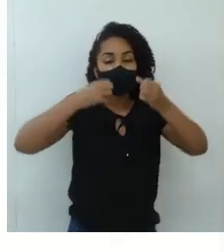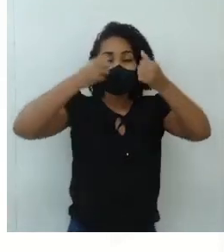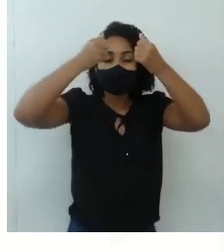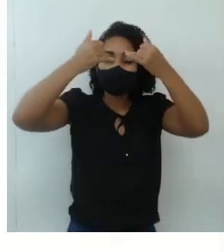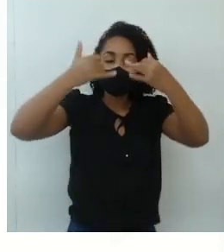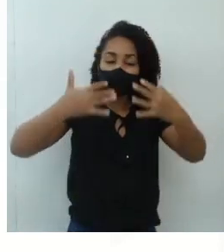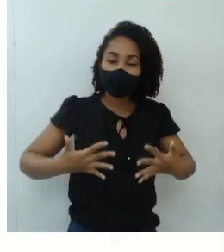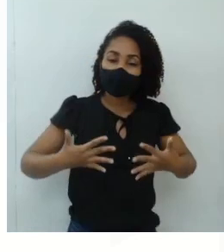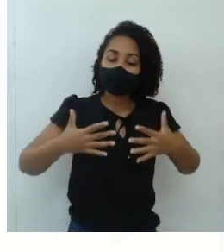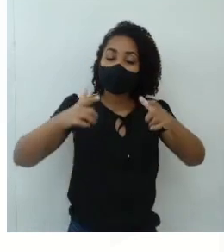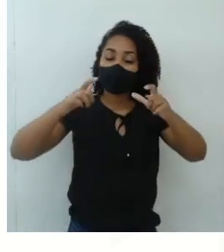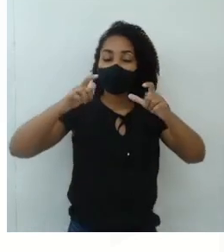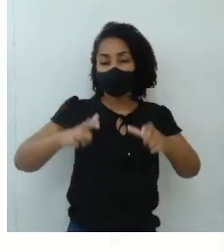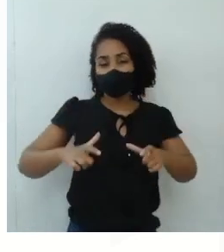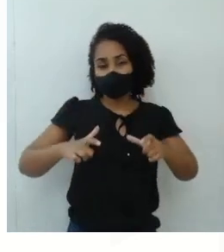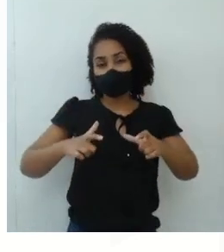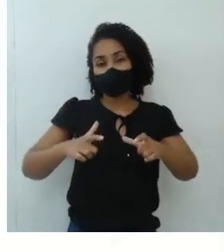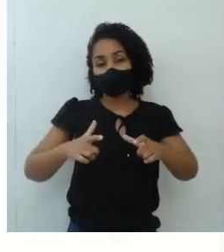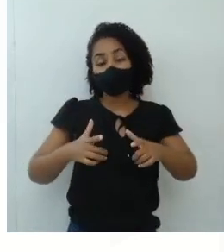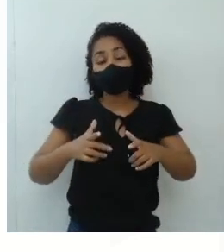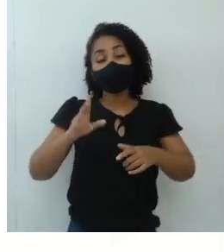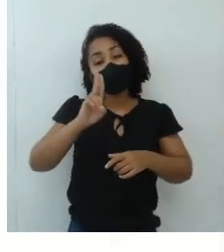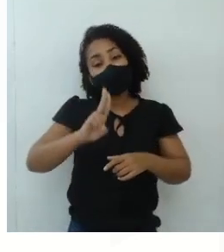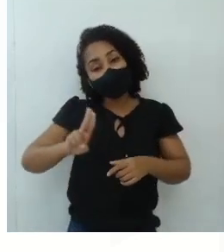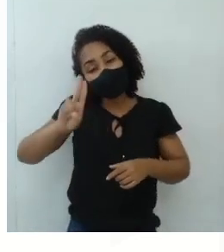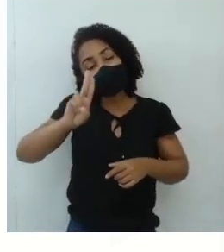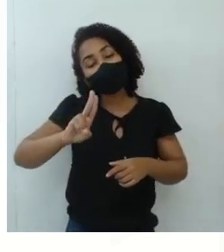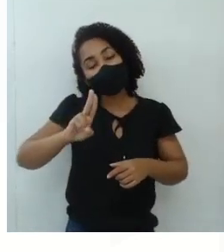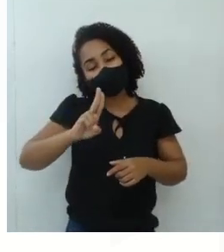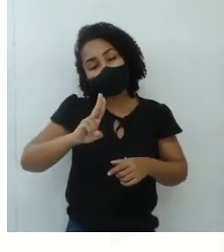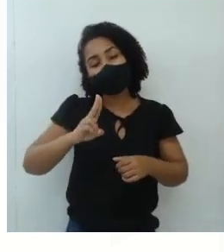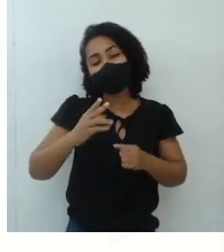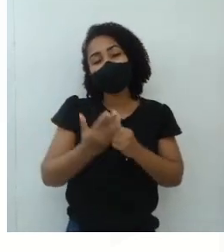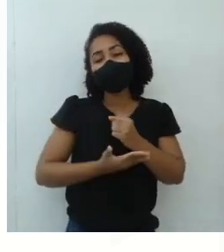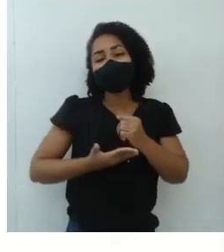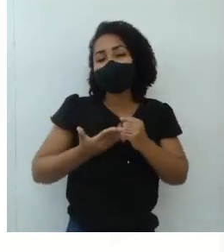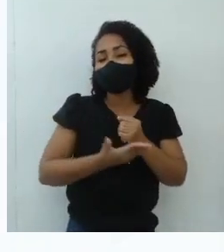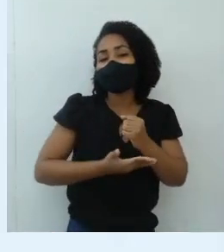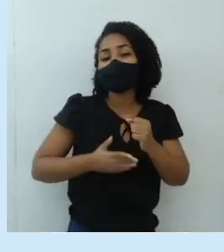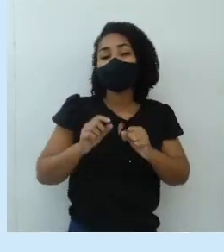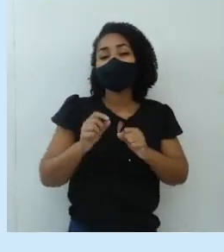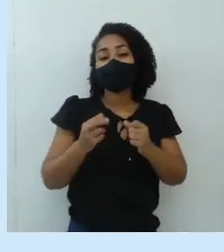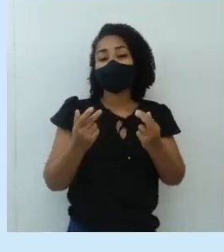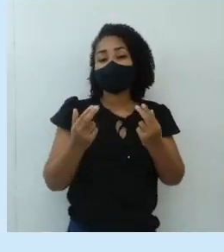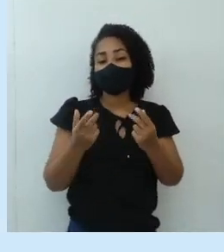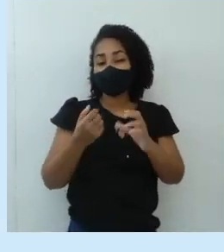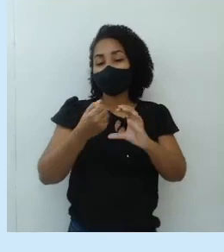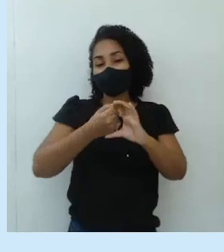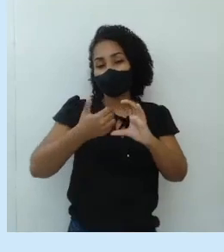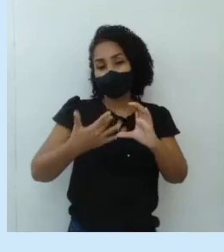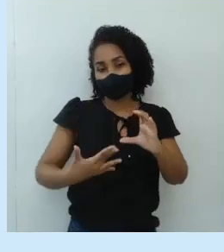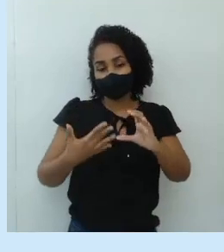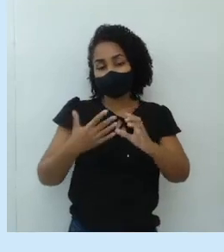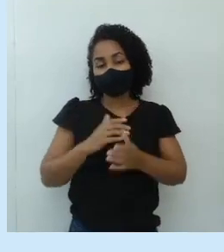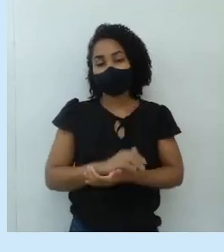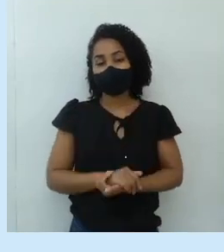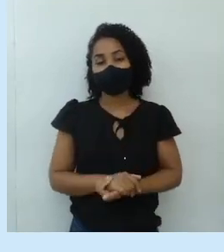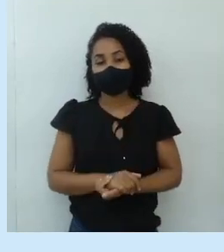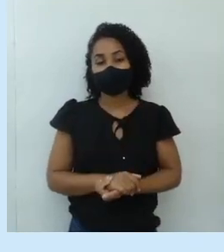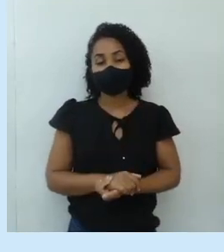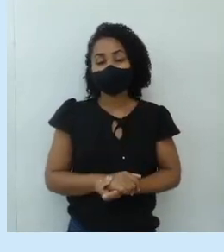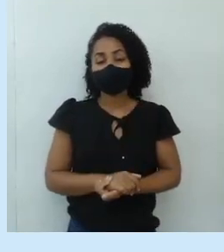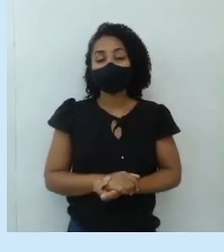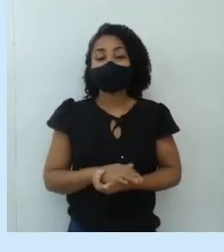ambiente atmosférico, utilizando essencialmente os mesmos elementos. Ou